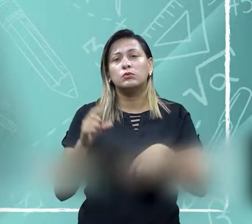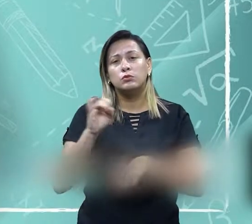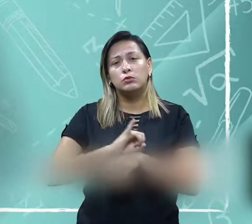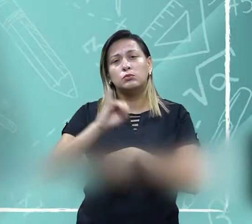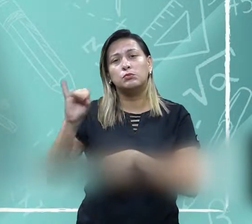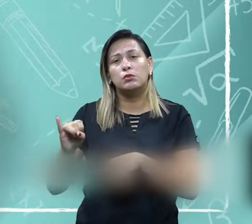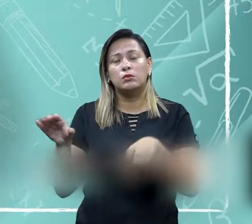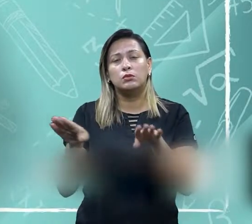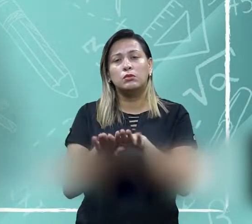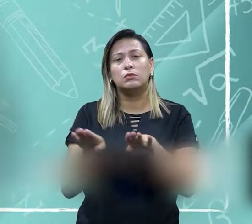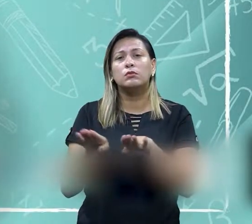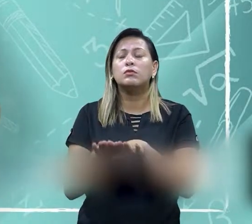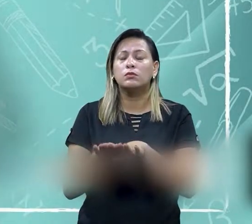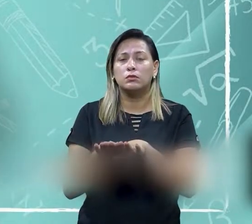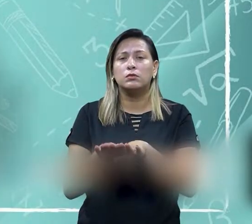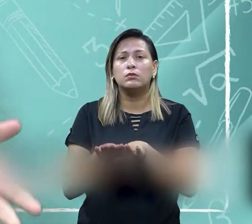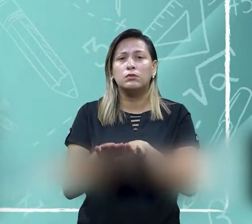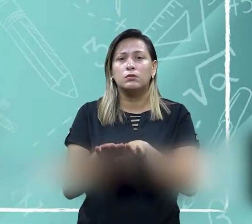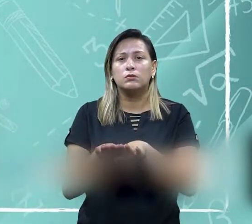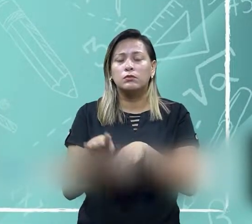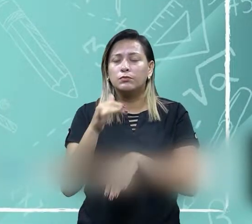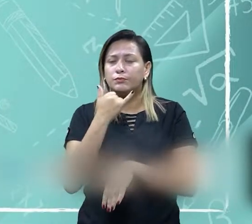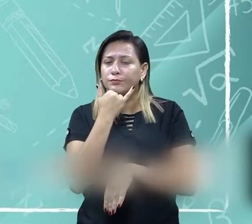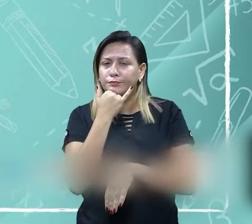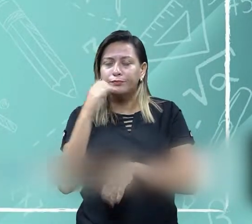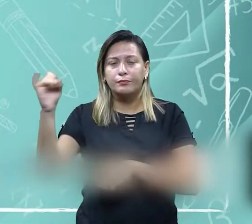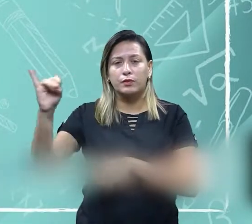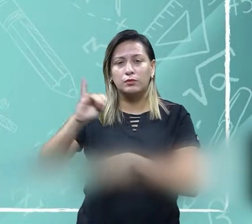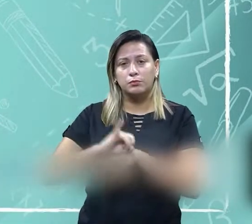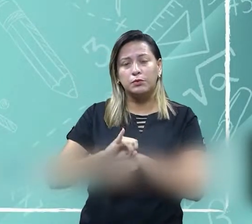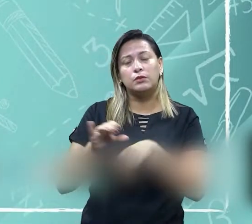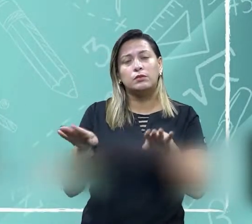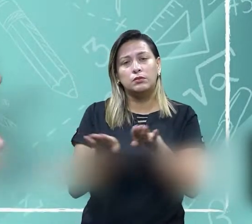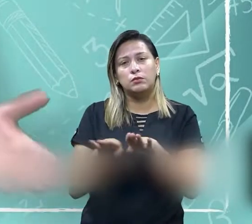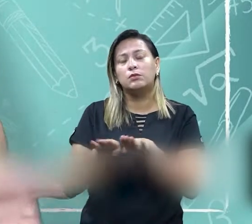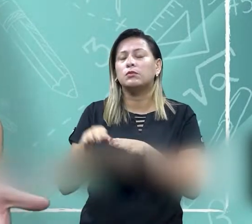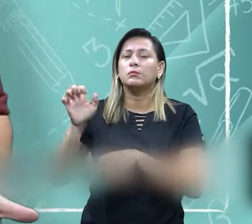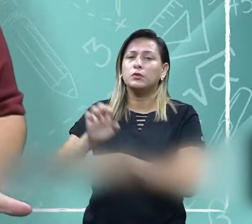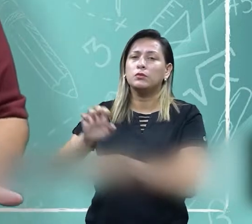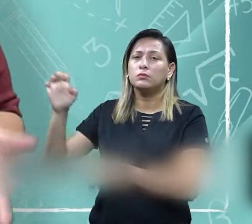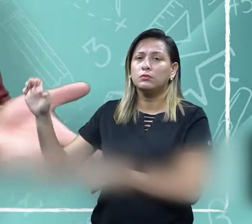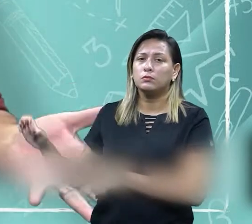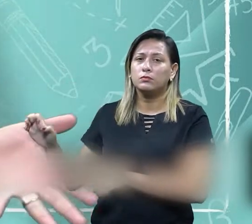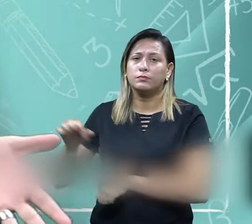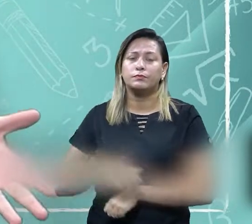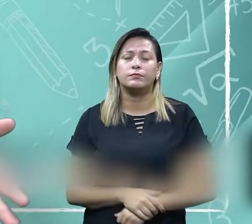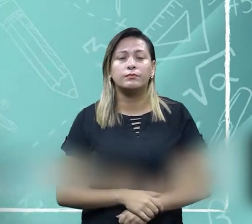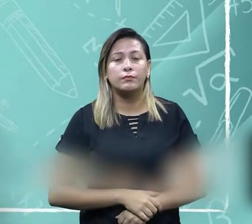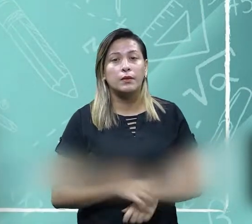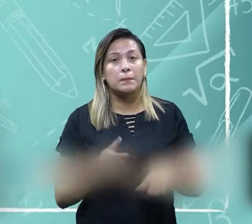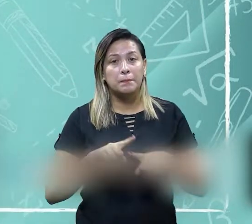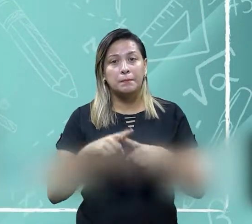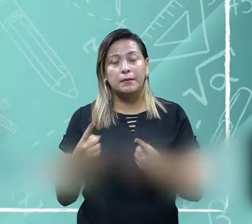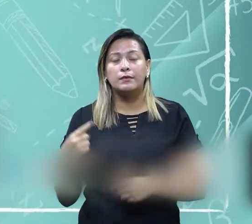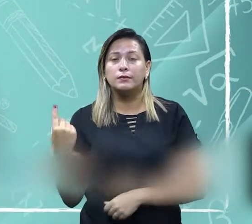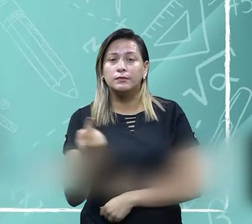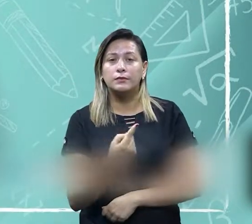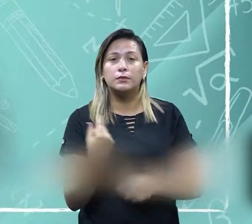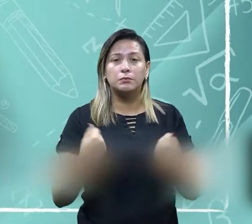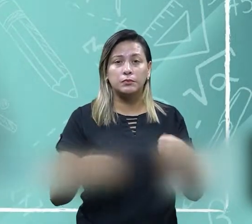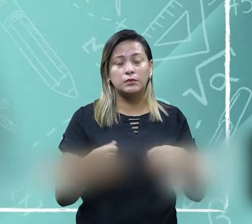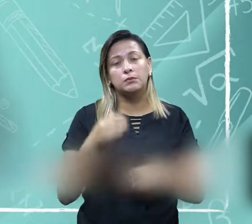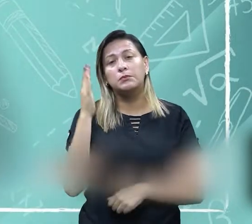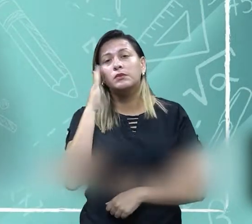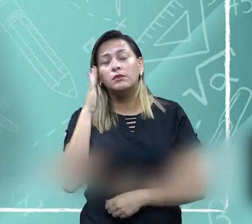exportação. Mas nós não podemos falar dos outros países, nós temos que entender como funciona o nosso sistema